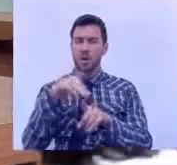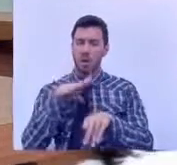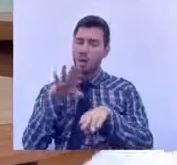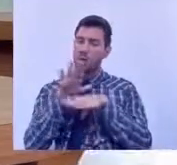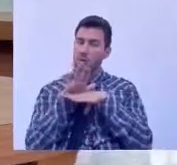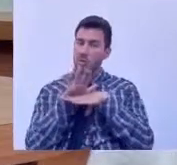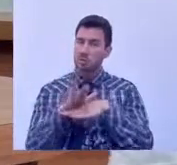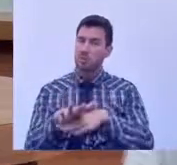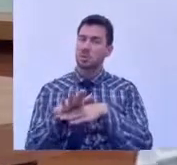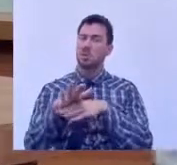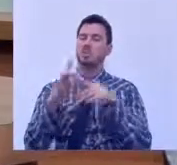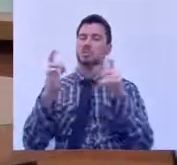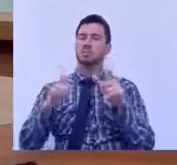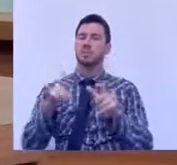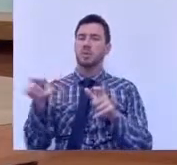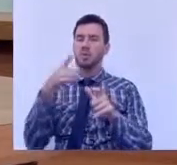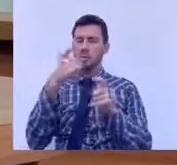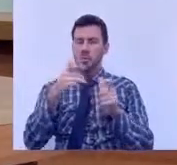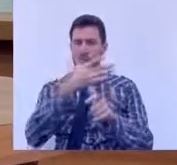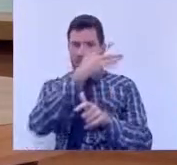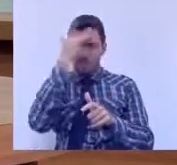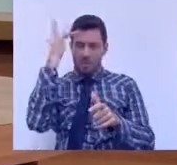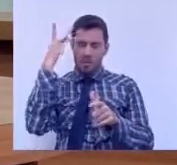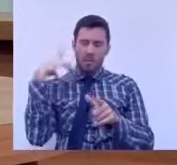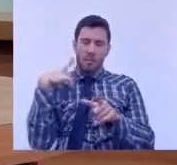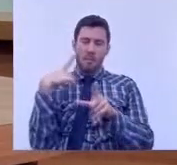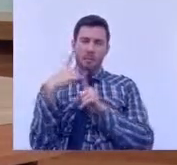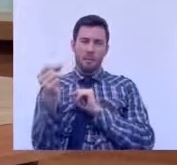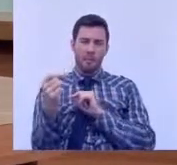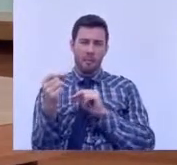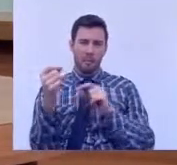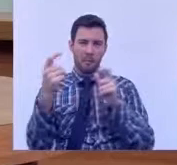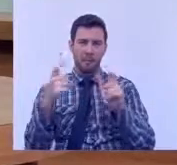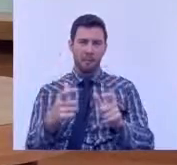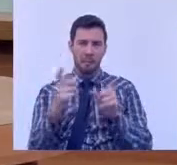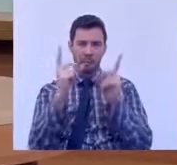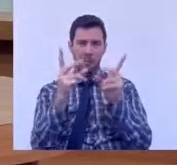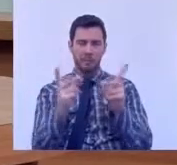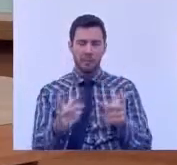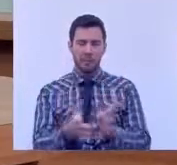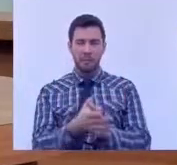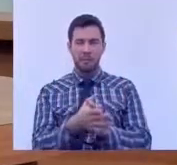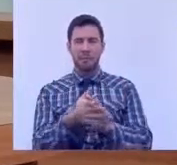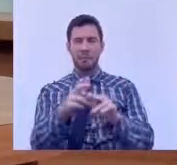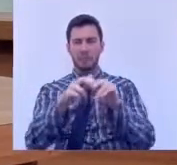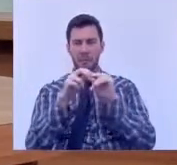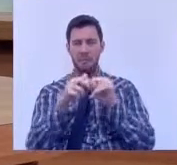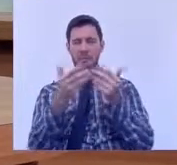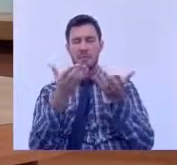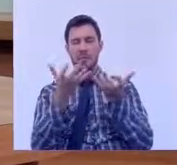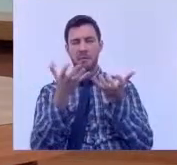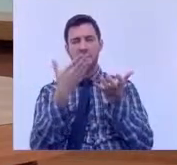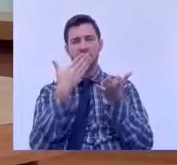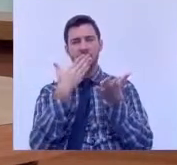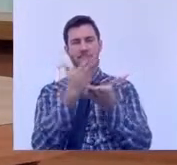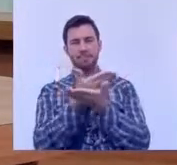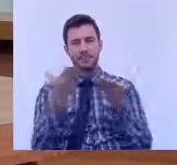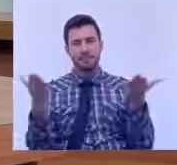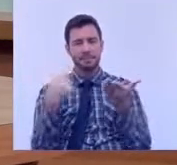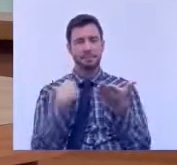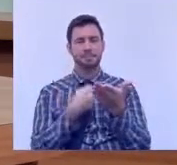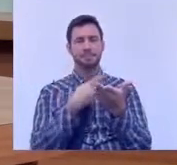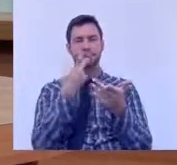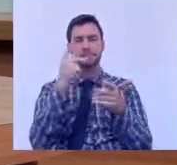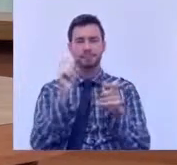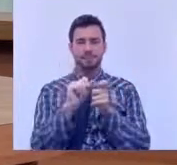combatendo o local onde as pessoas vão levar os seus objetos ilícitos para vender. Então, por isso, eu gostaria de pedir providências,